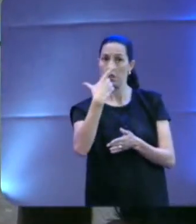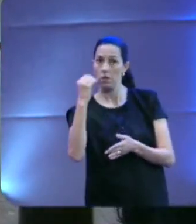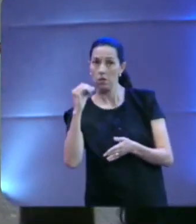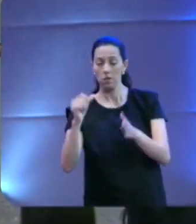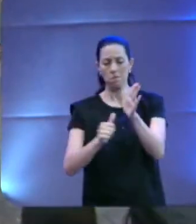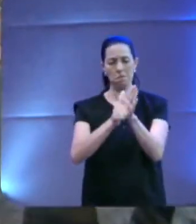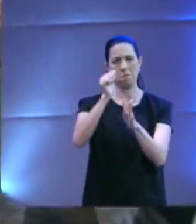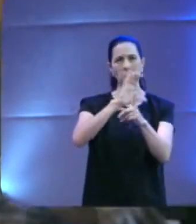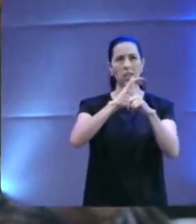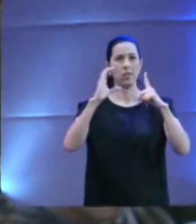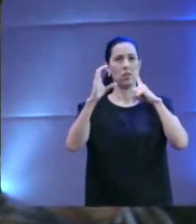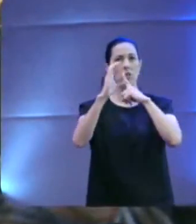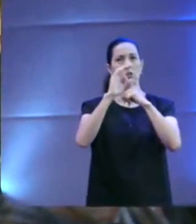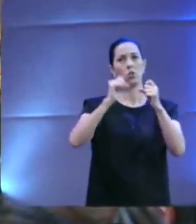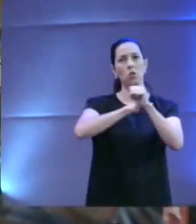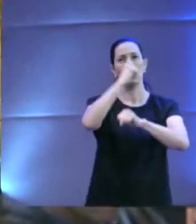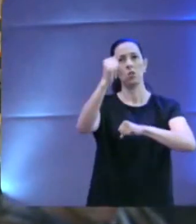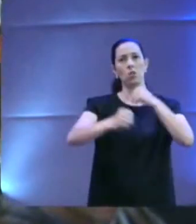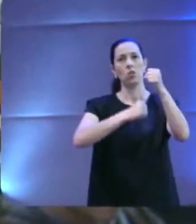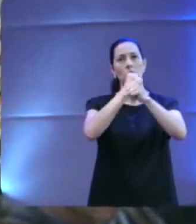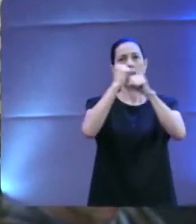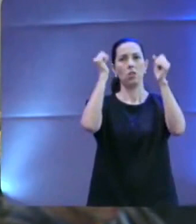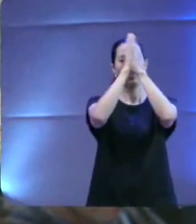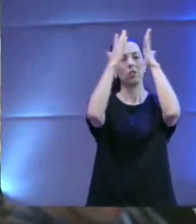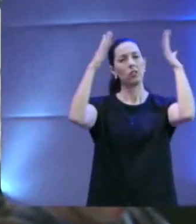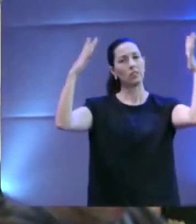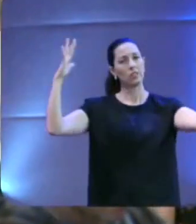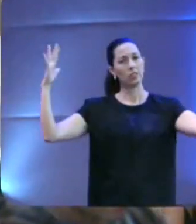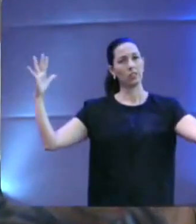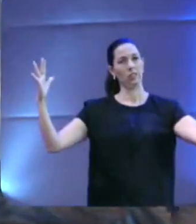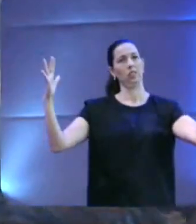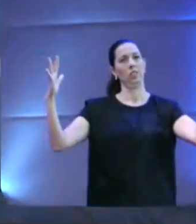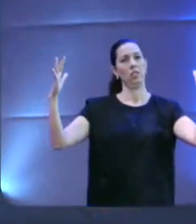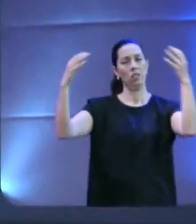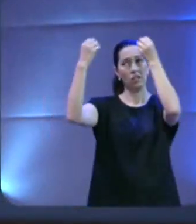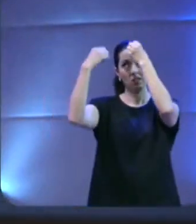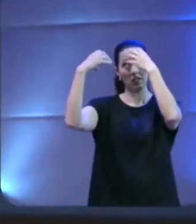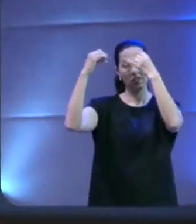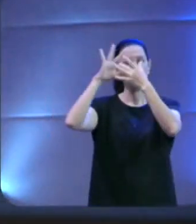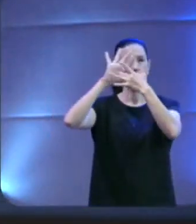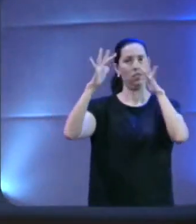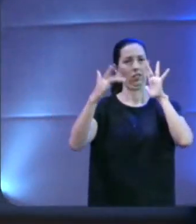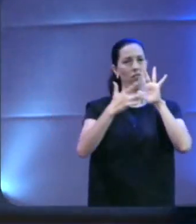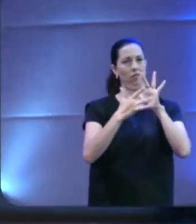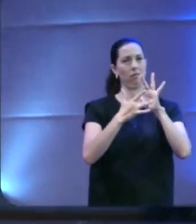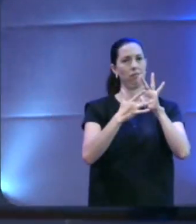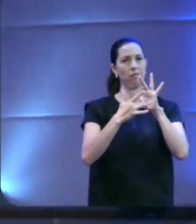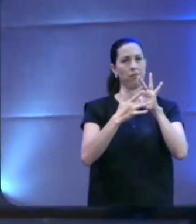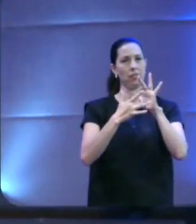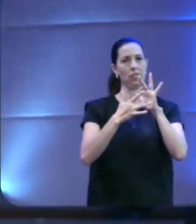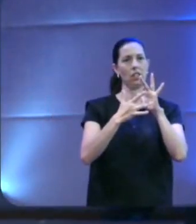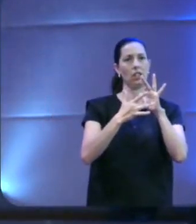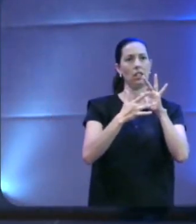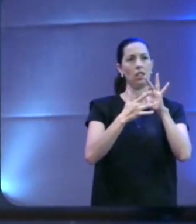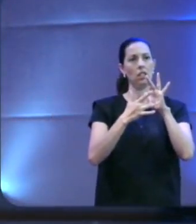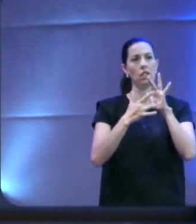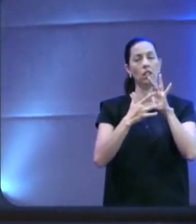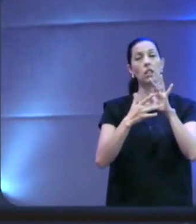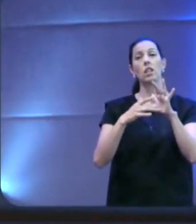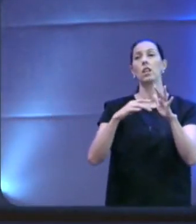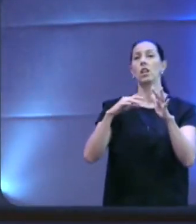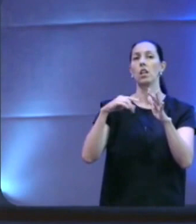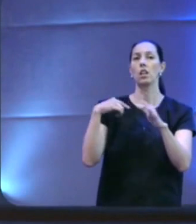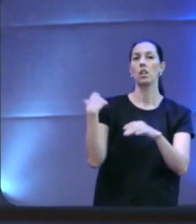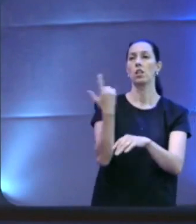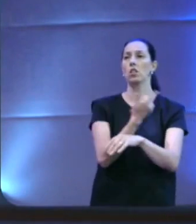culto do ano, celebrando esse ensinamento de Jesus. Esse é um convite para todos aqueles que